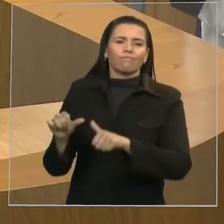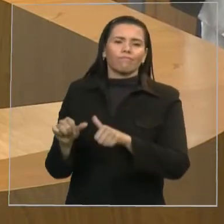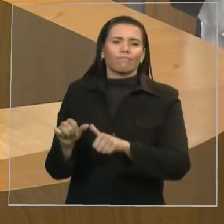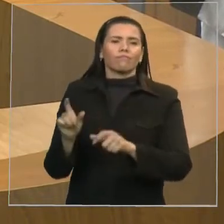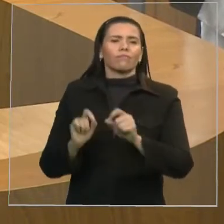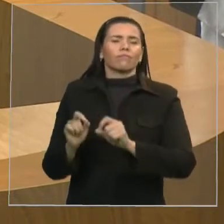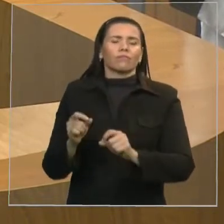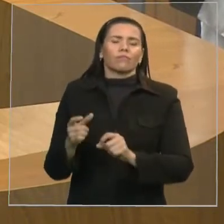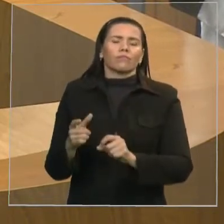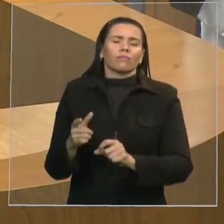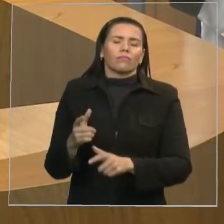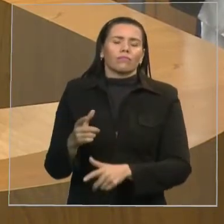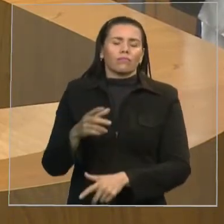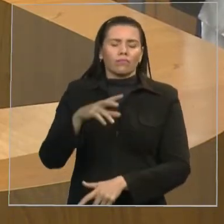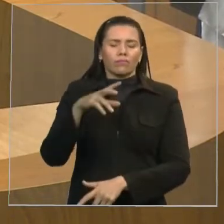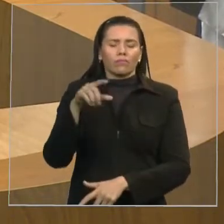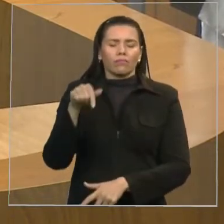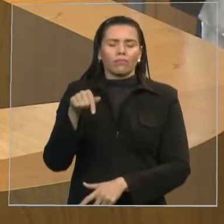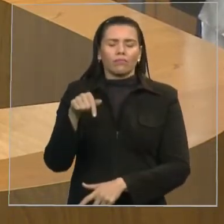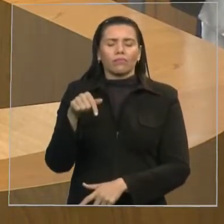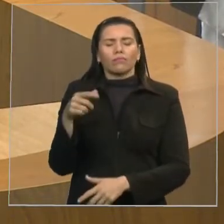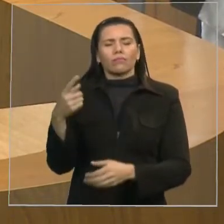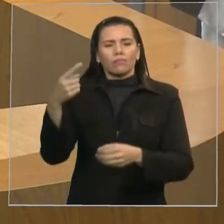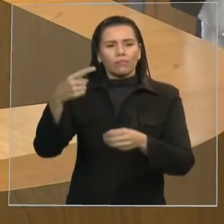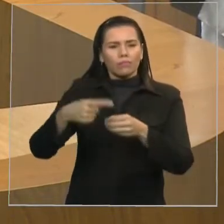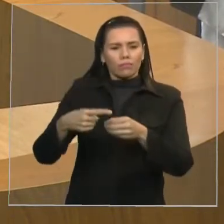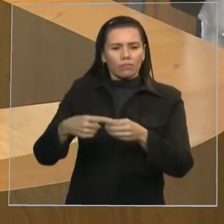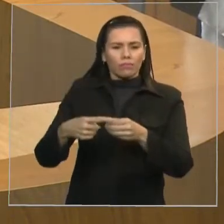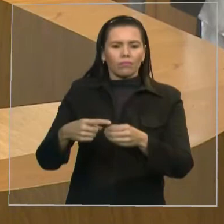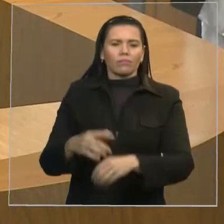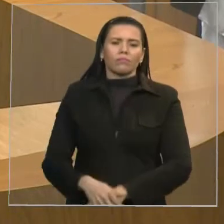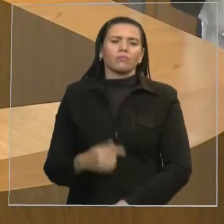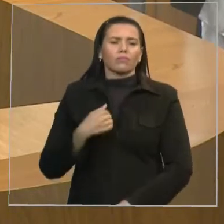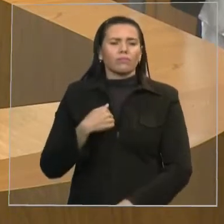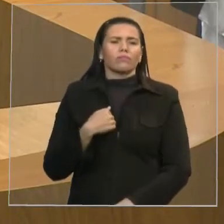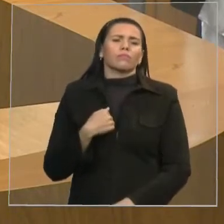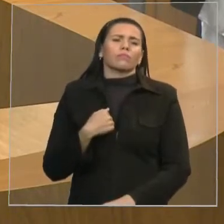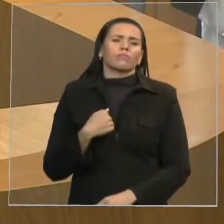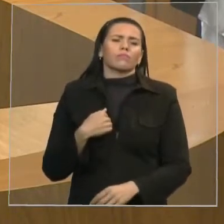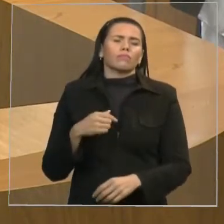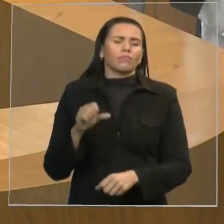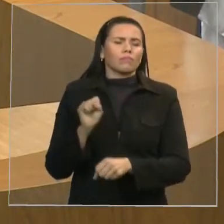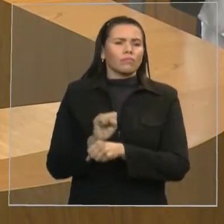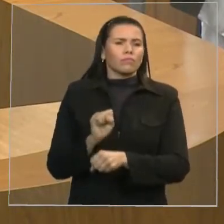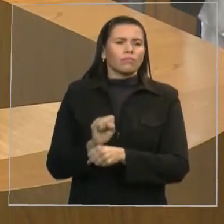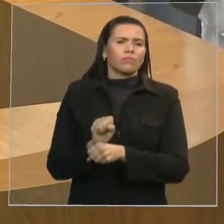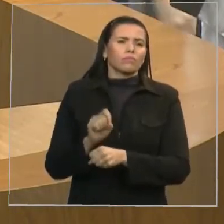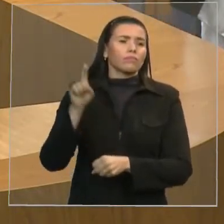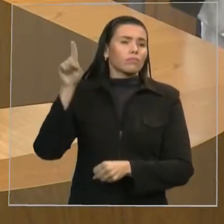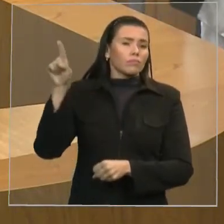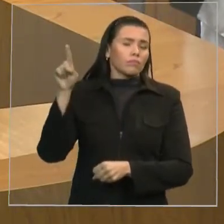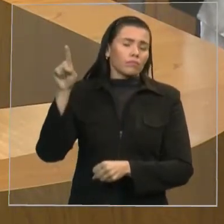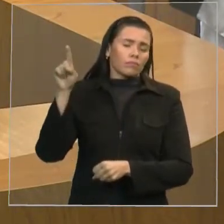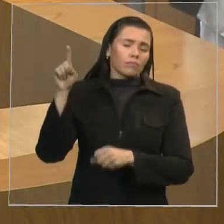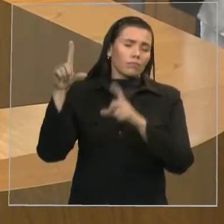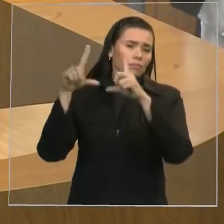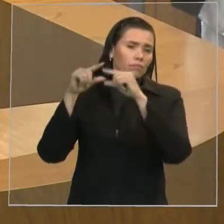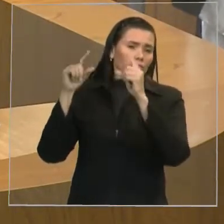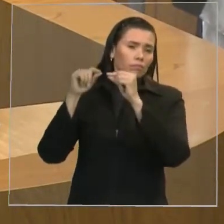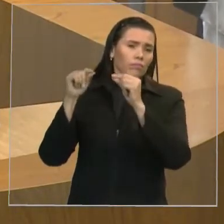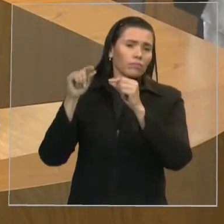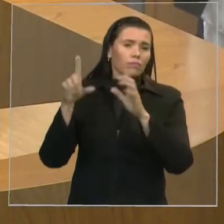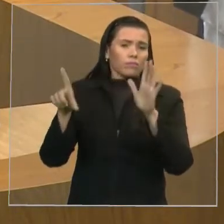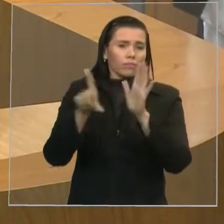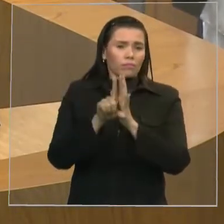Maranhão, esperando a aprovação federal, da lei federal, no sentido que volte o poder para as